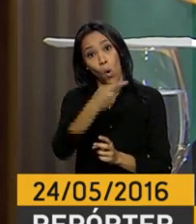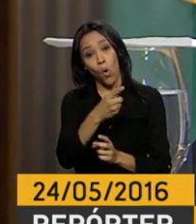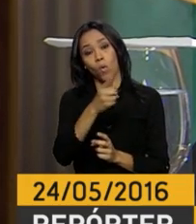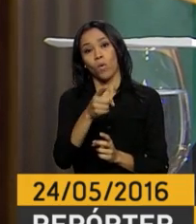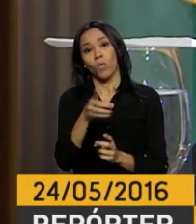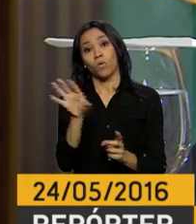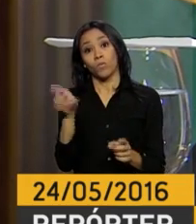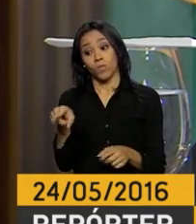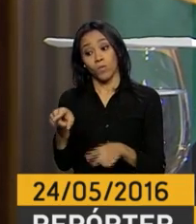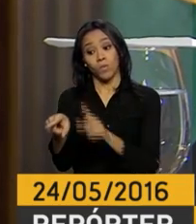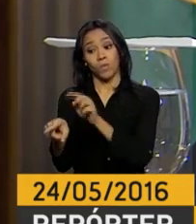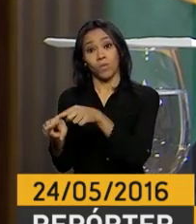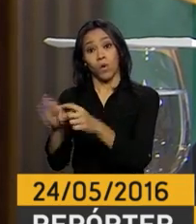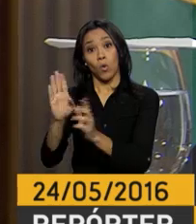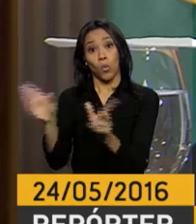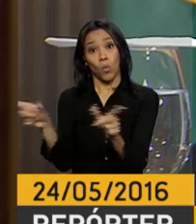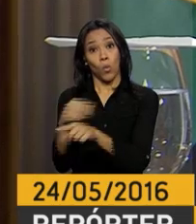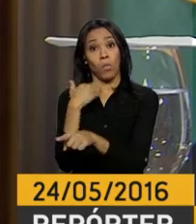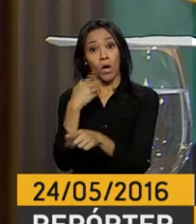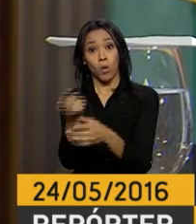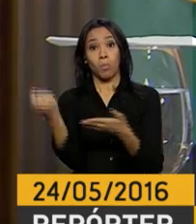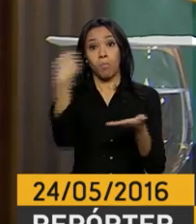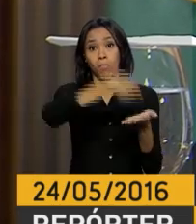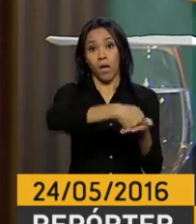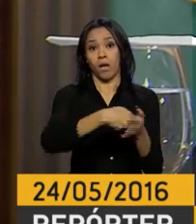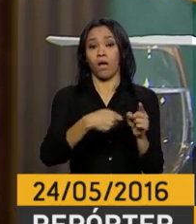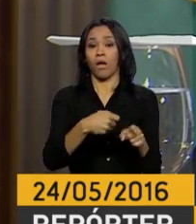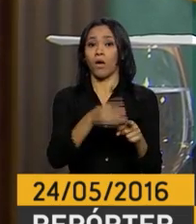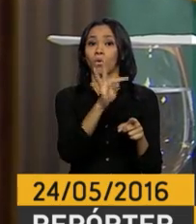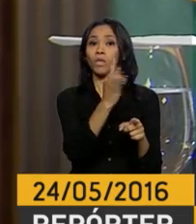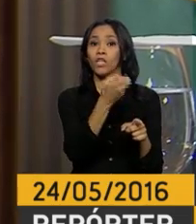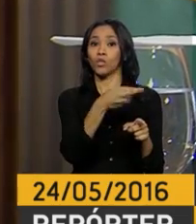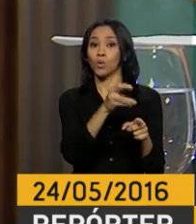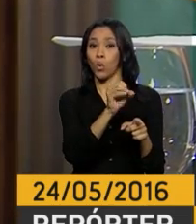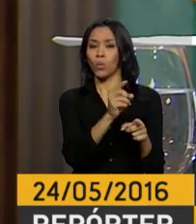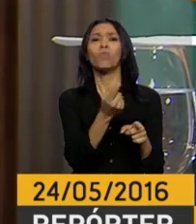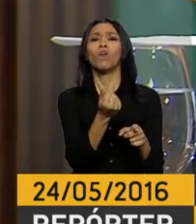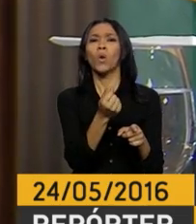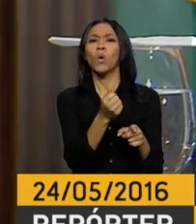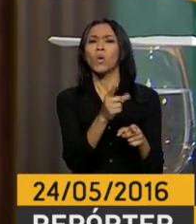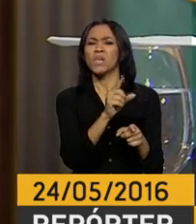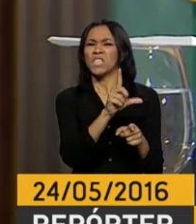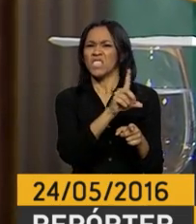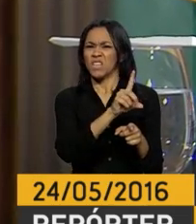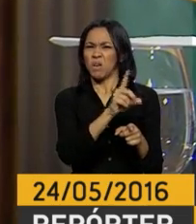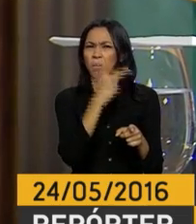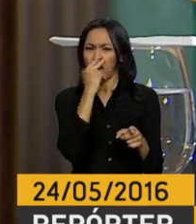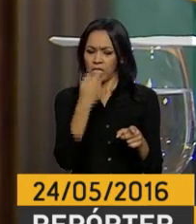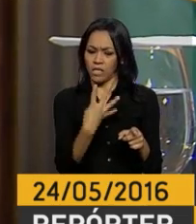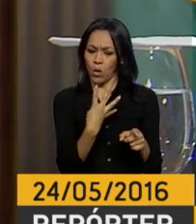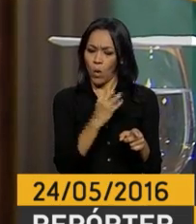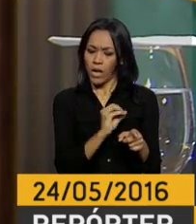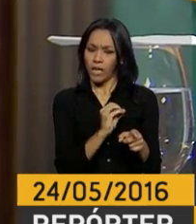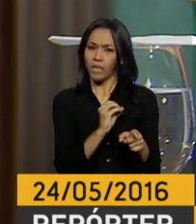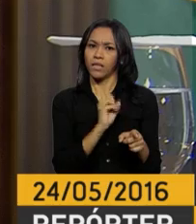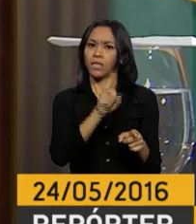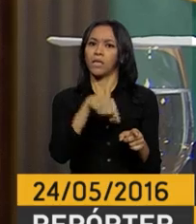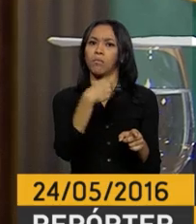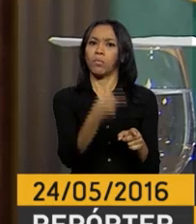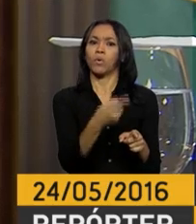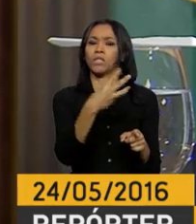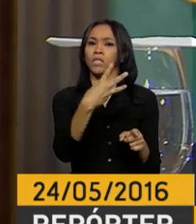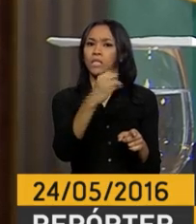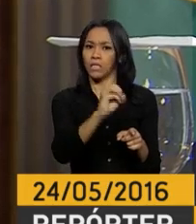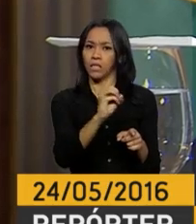BNDES para o Tesouro Nacional de 100 bilhões de reais. Seriam 40 bilhões agora, 30 e 30